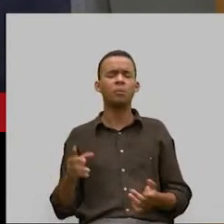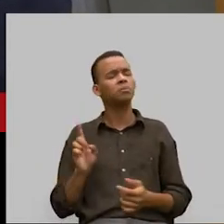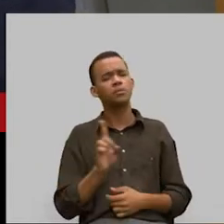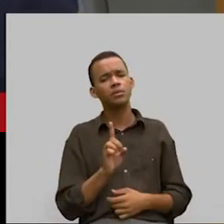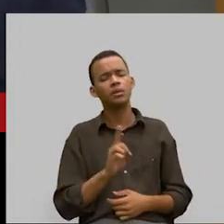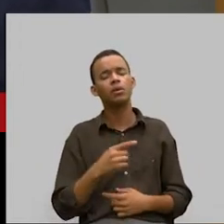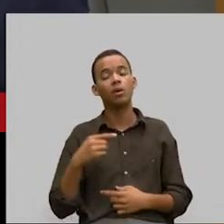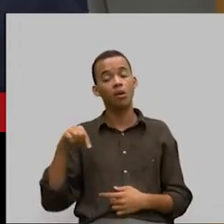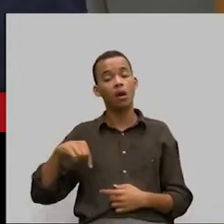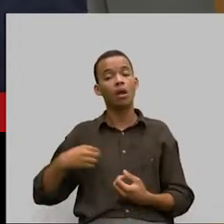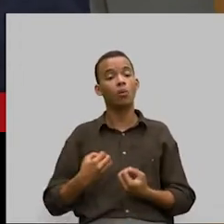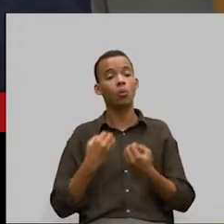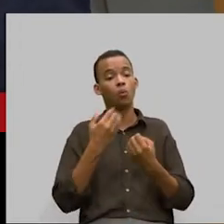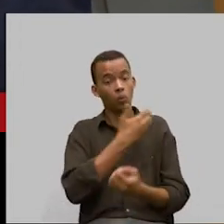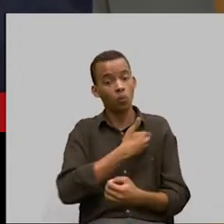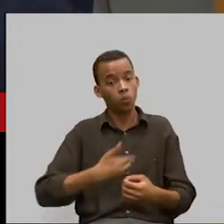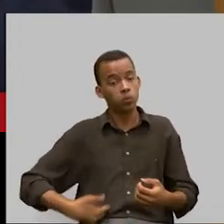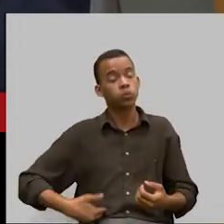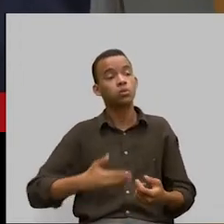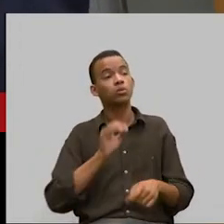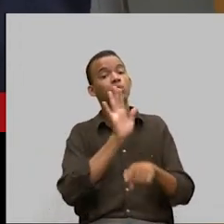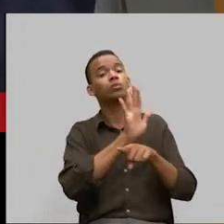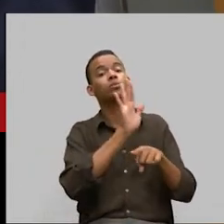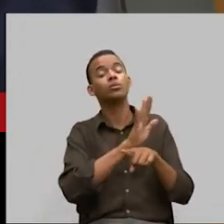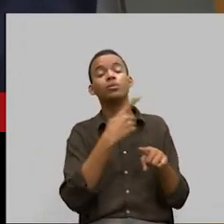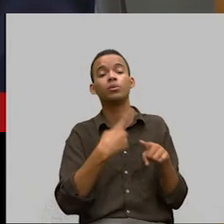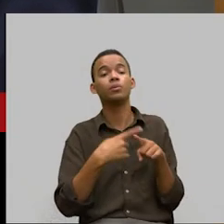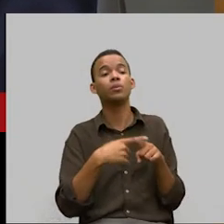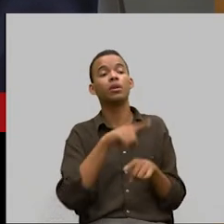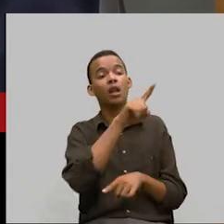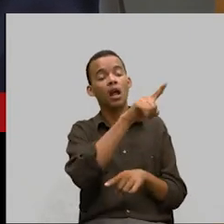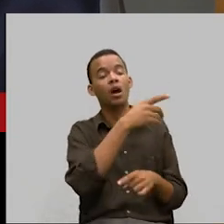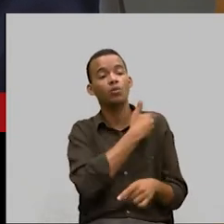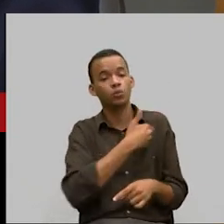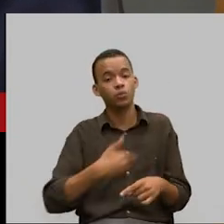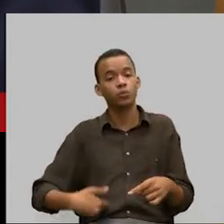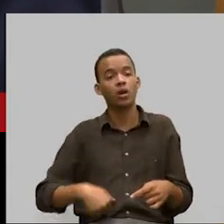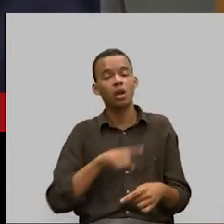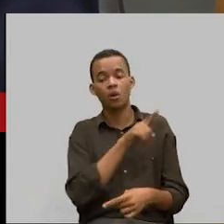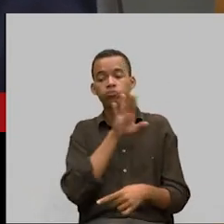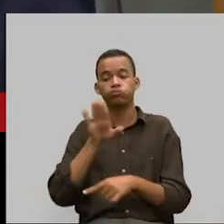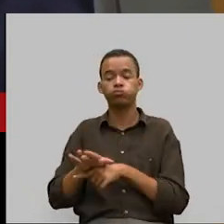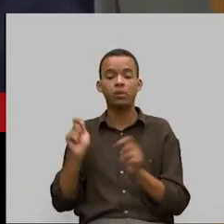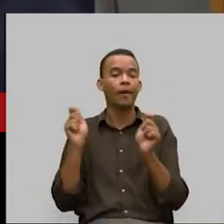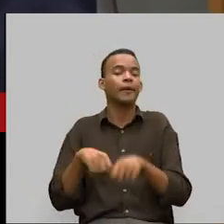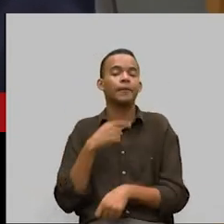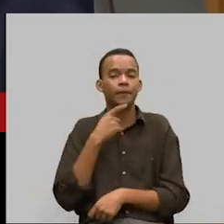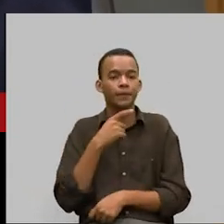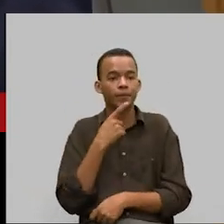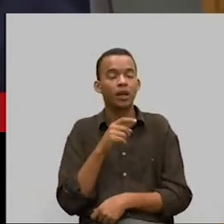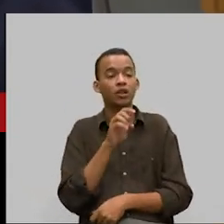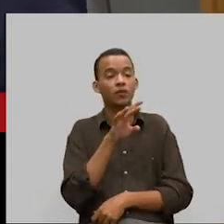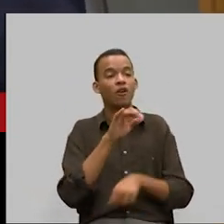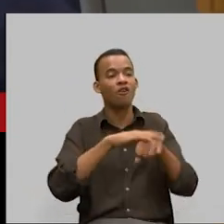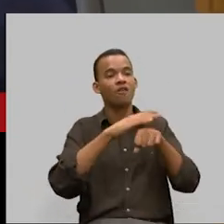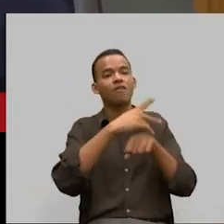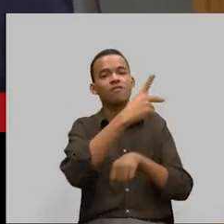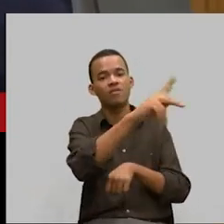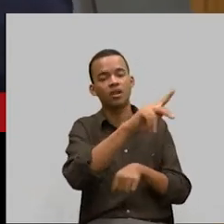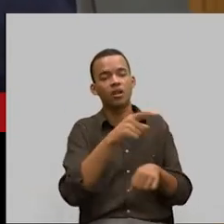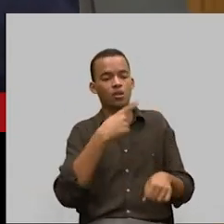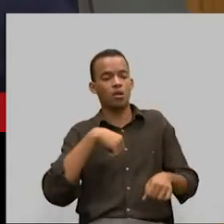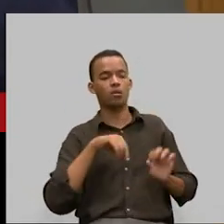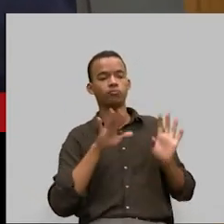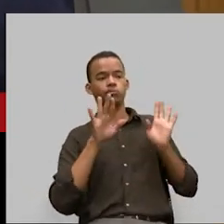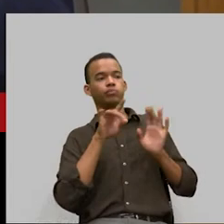estado aonde que o estado não tem condição de fazer o que a gente faz se o estado for fazer el não consue fazer porque a estrutura